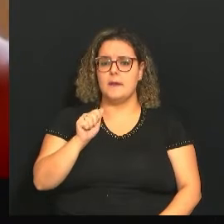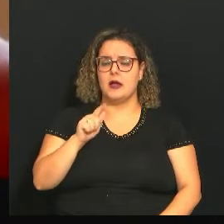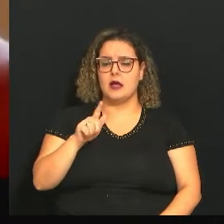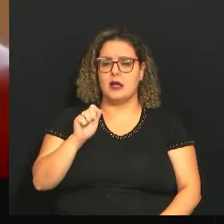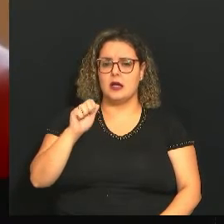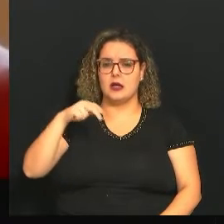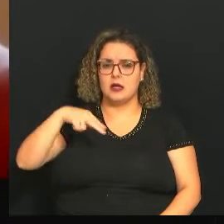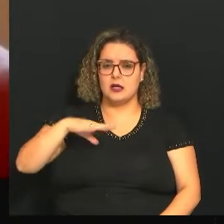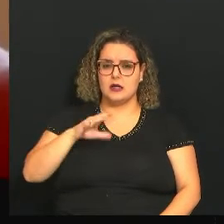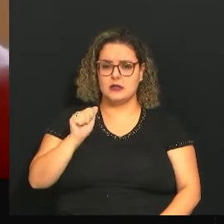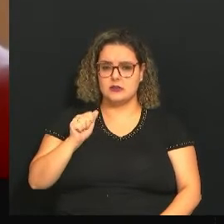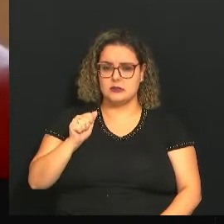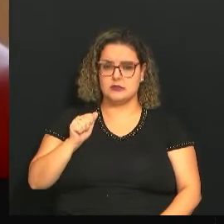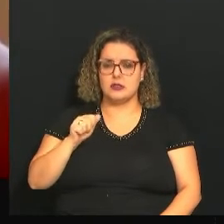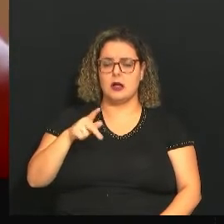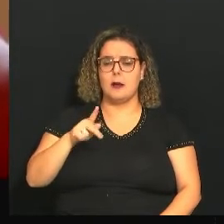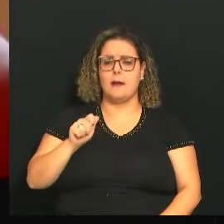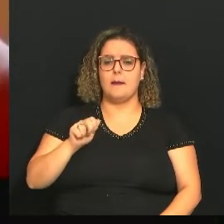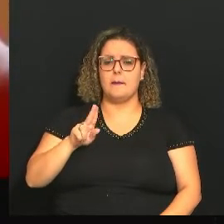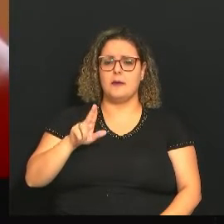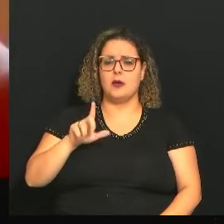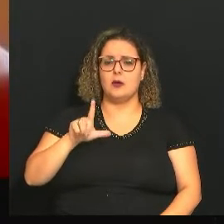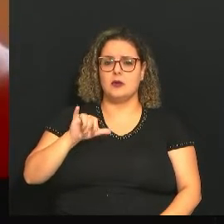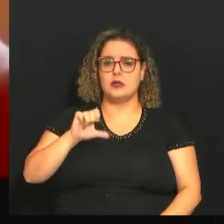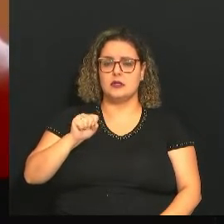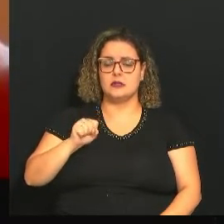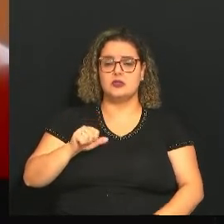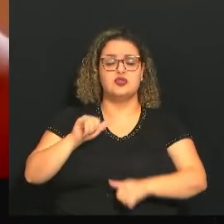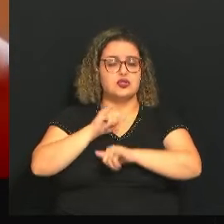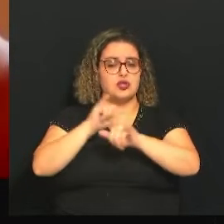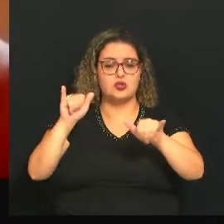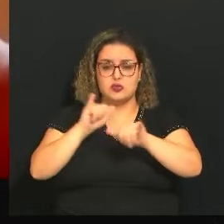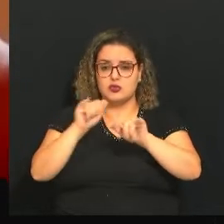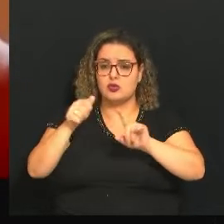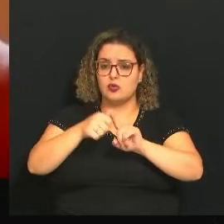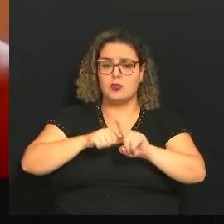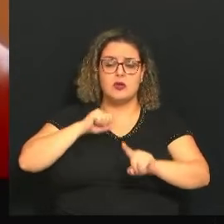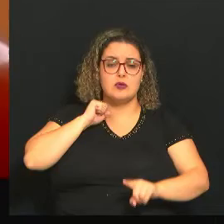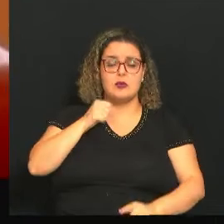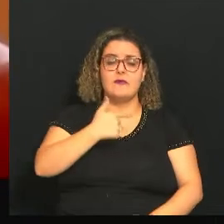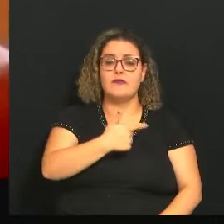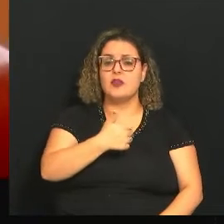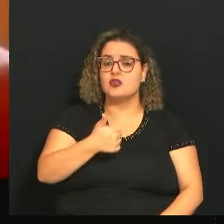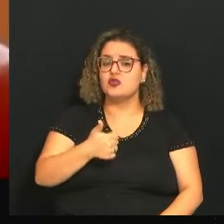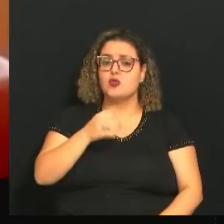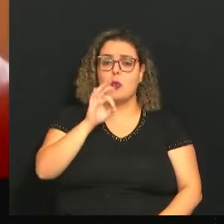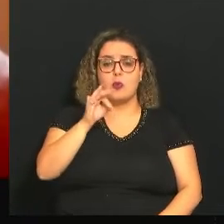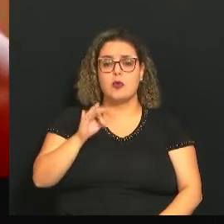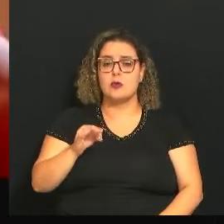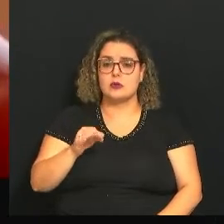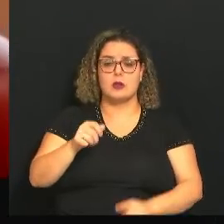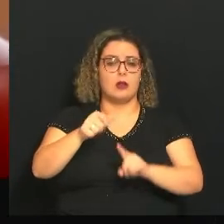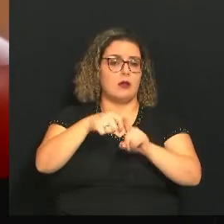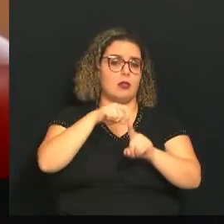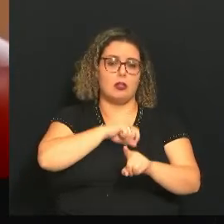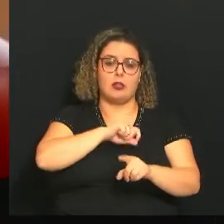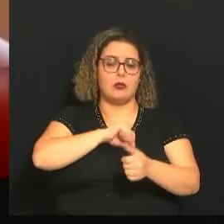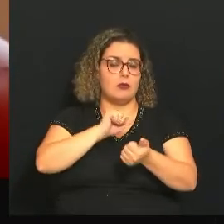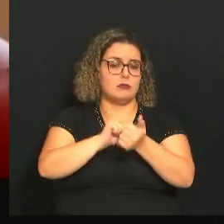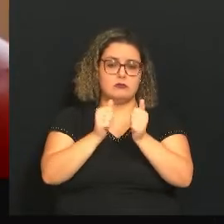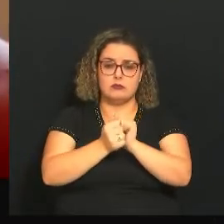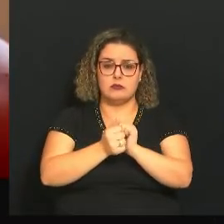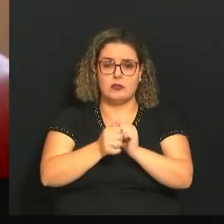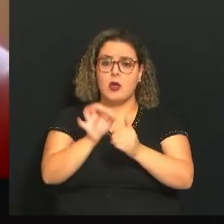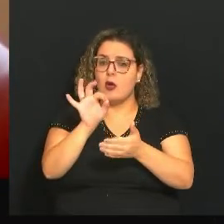21% a partir de abril no salário dos servidores públicos de Bragança Paulista. O que ele está fazendo? Só corrigindo a